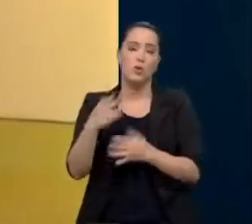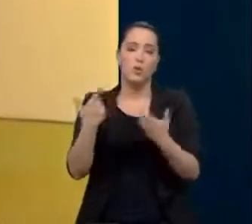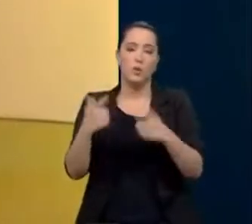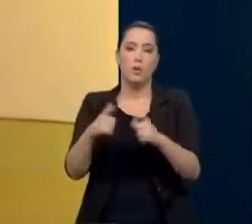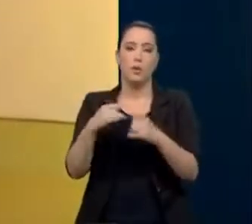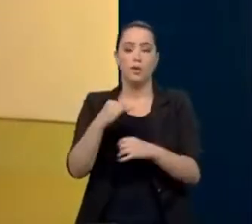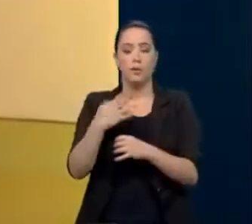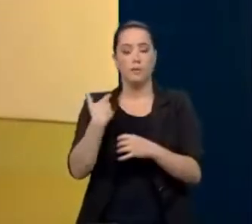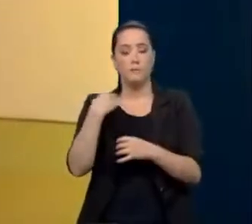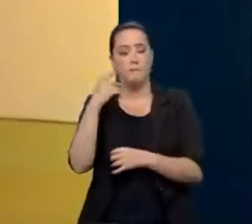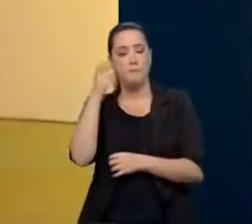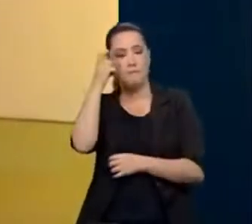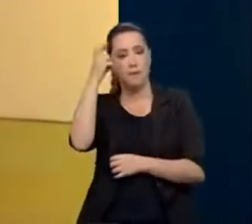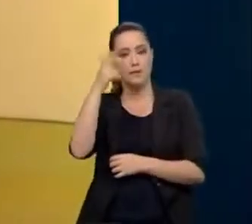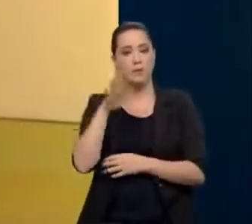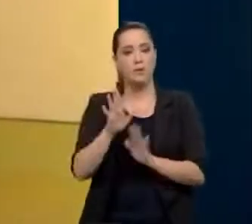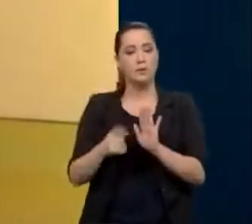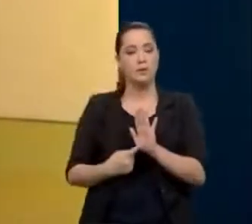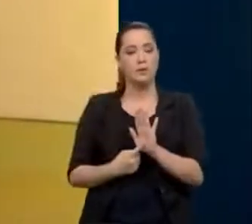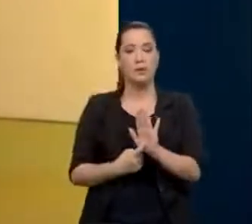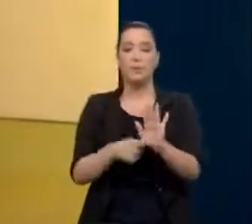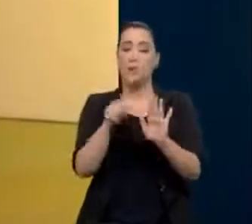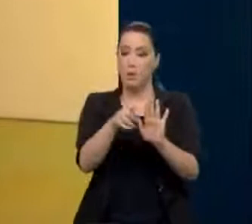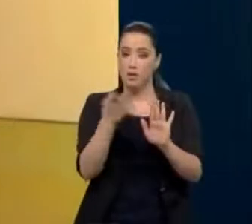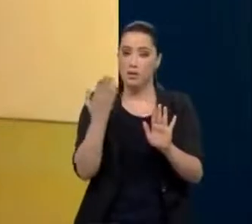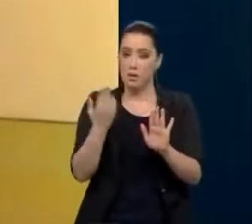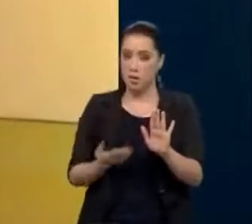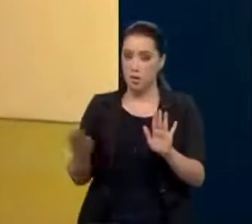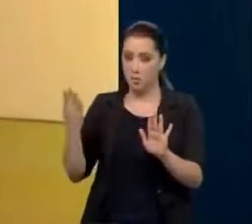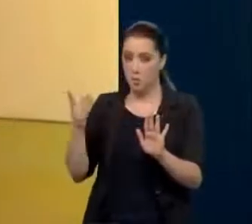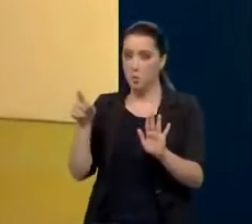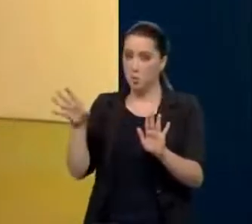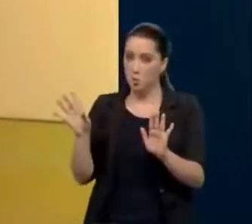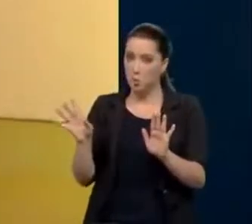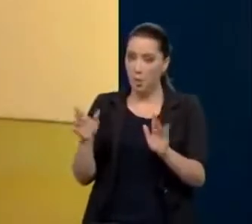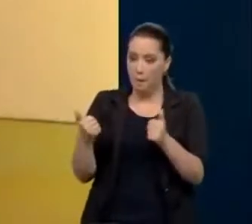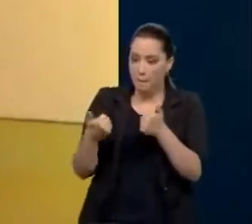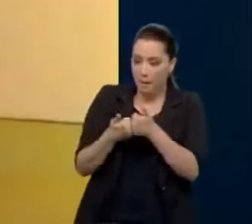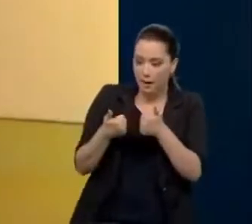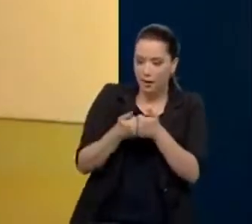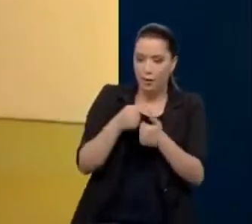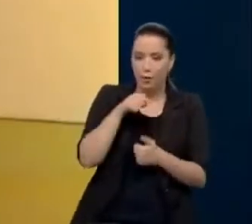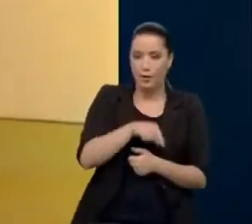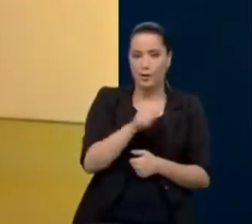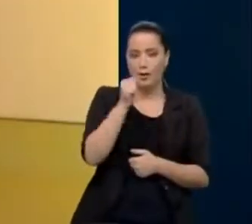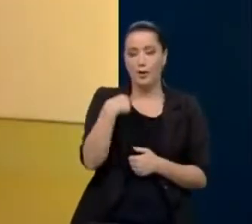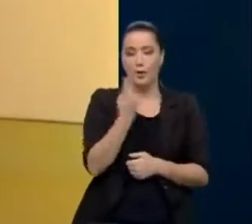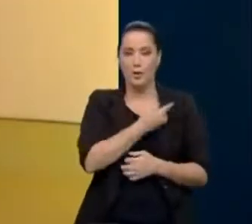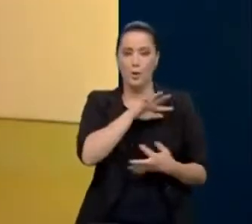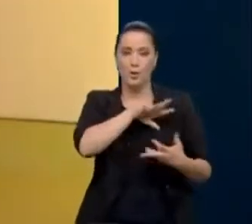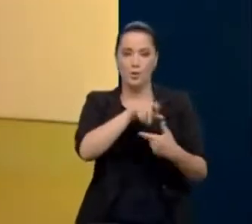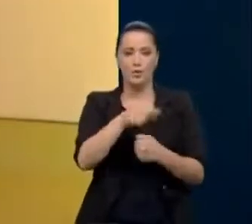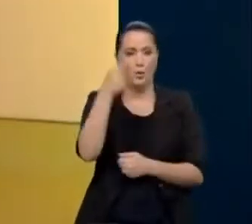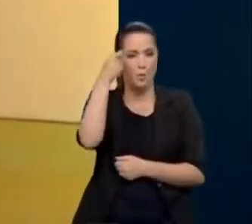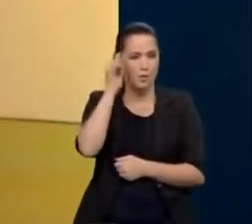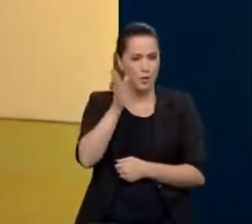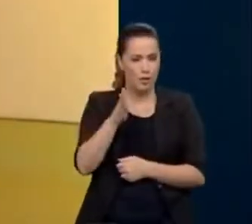o mundo dos Jetsons estar cada vez mais perto de se tornar uma realidade no nosso mundo. Já pensou?